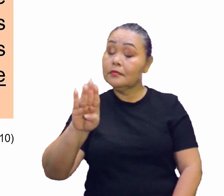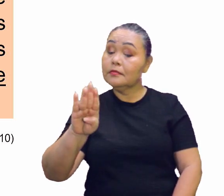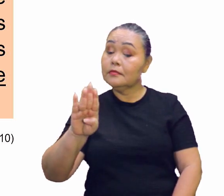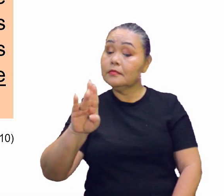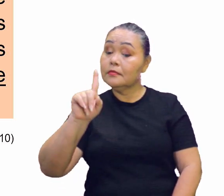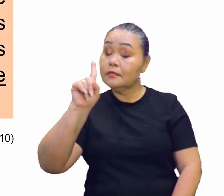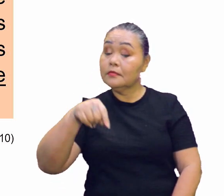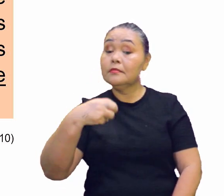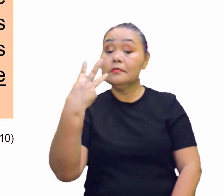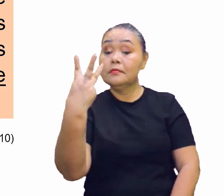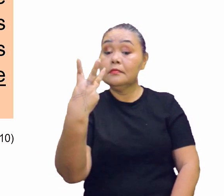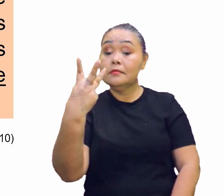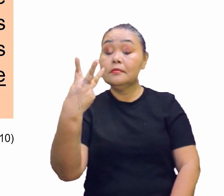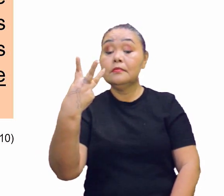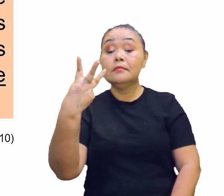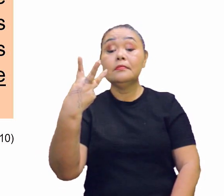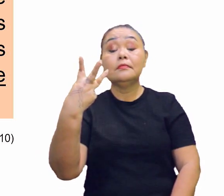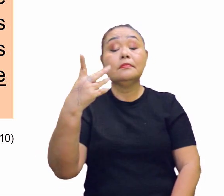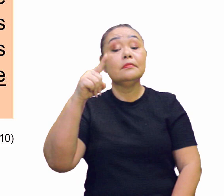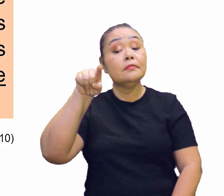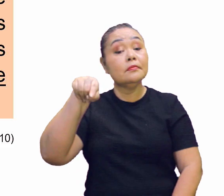de